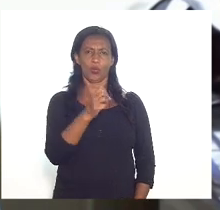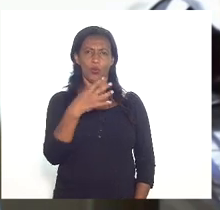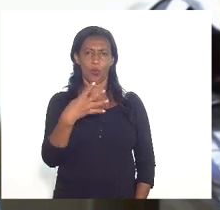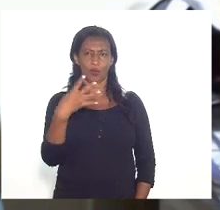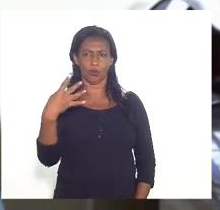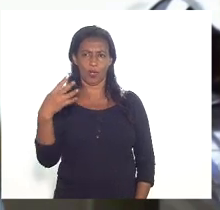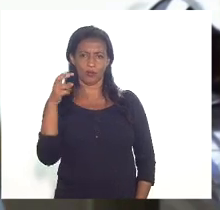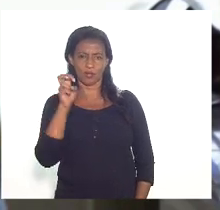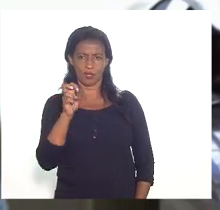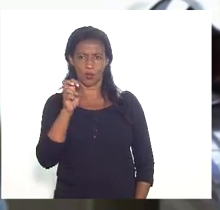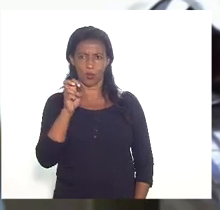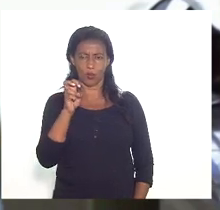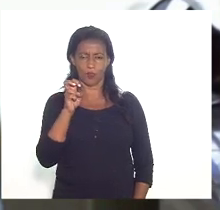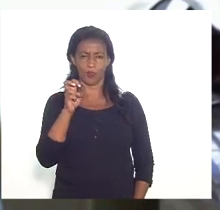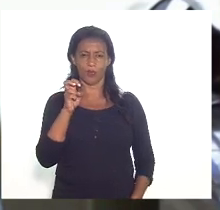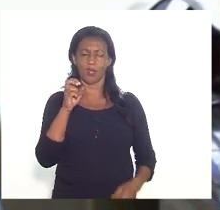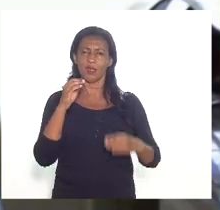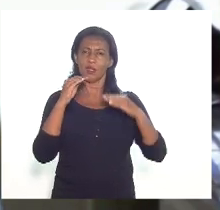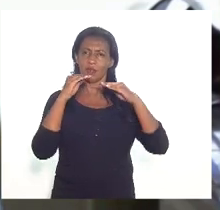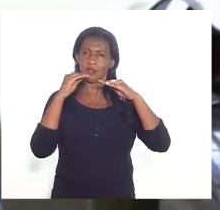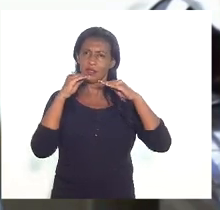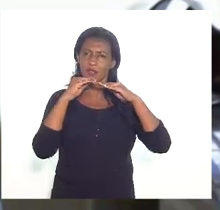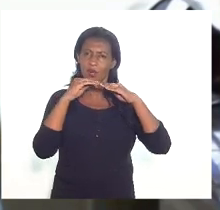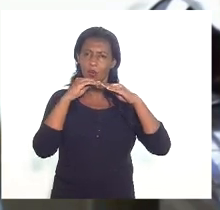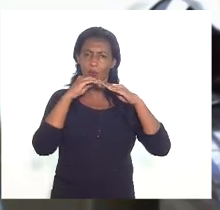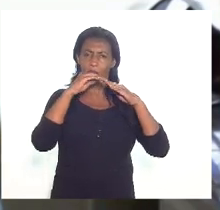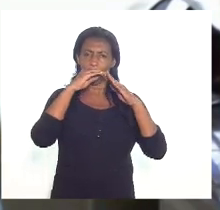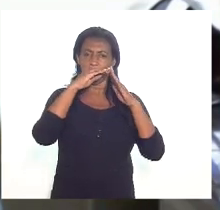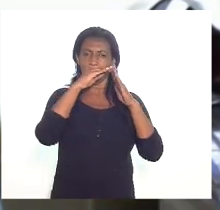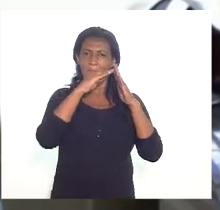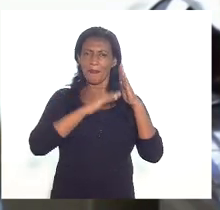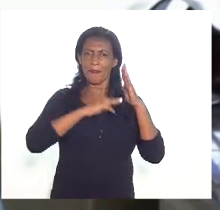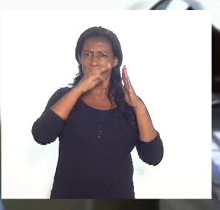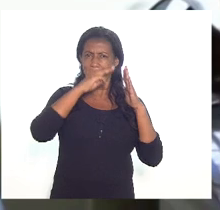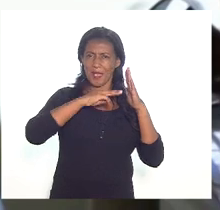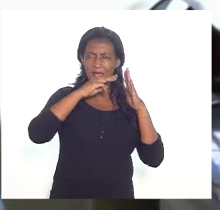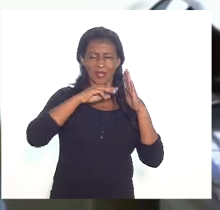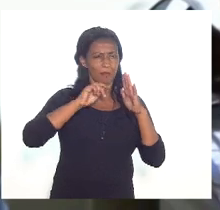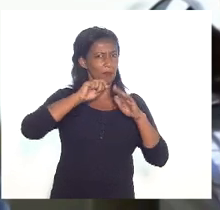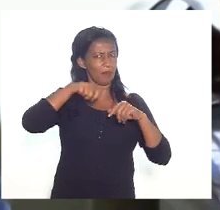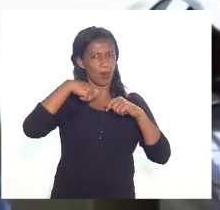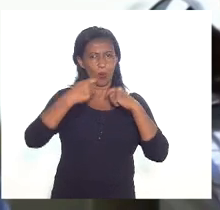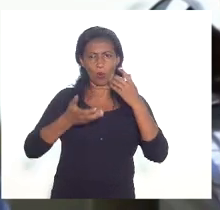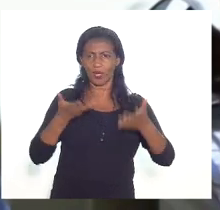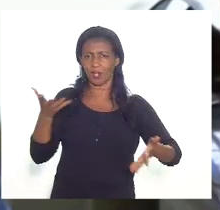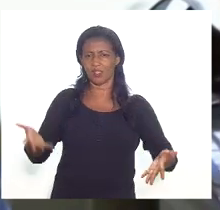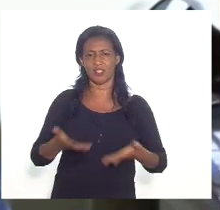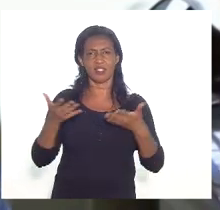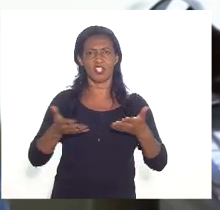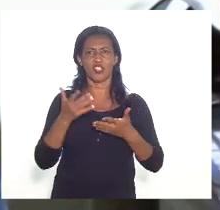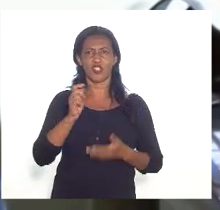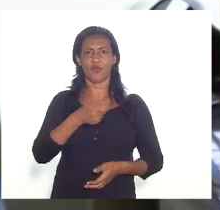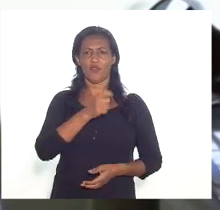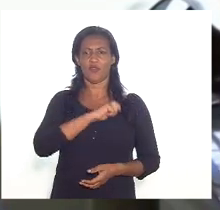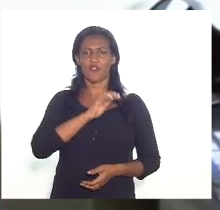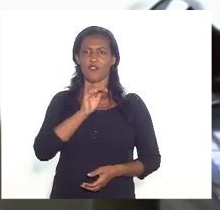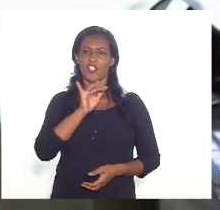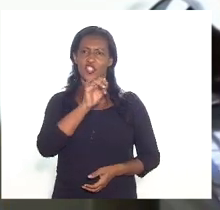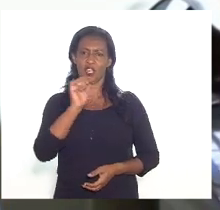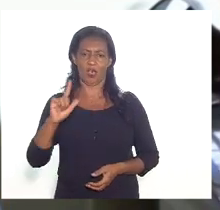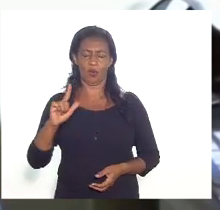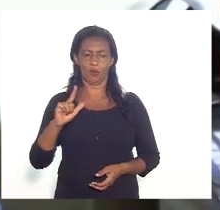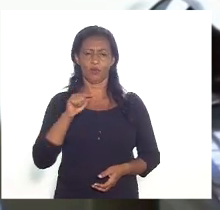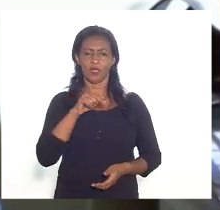19, são metas para qualquer incentivo fiscal, qualquer incentivo fiscal.